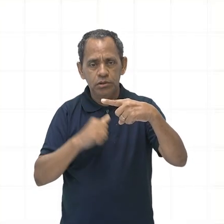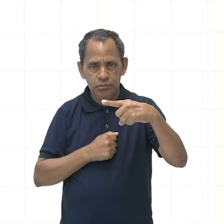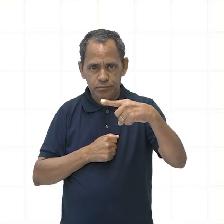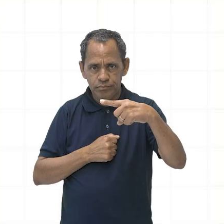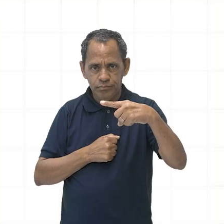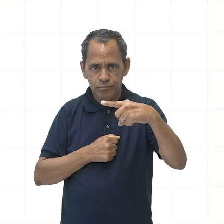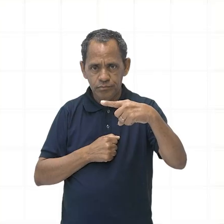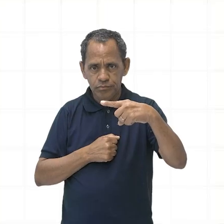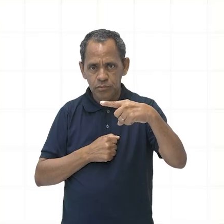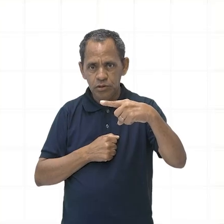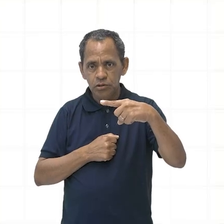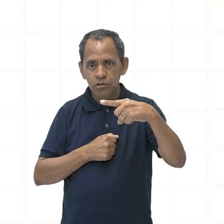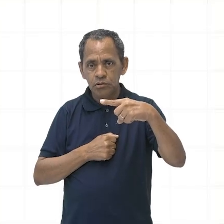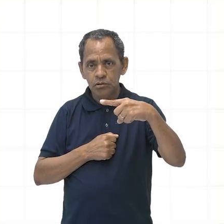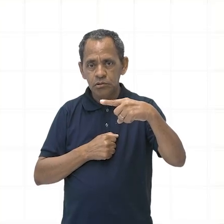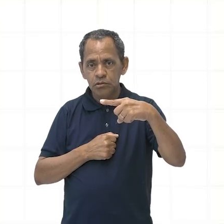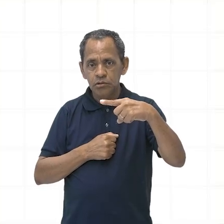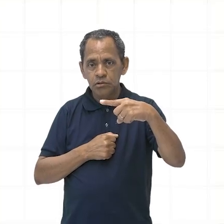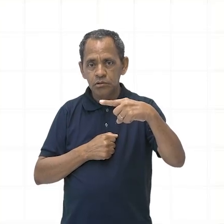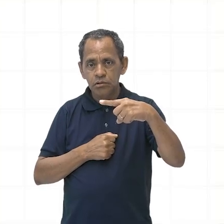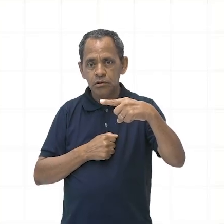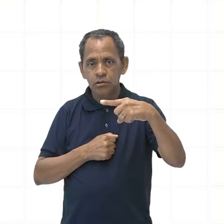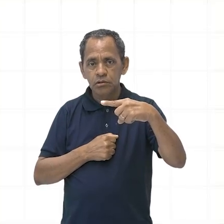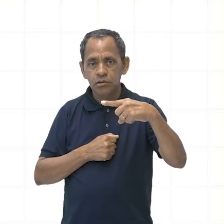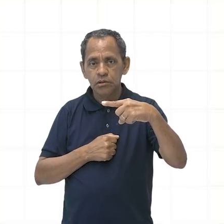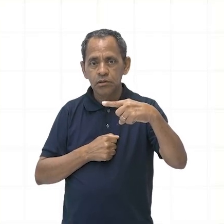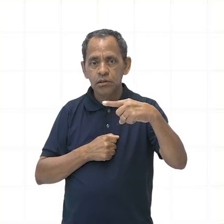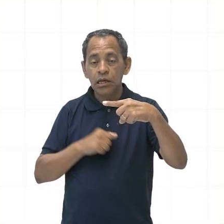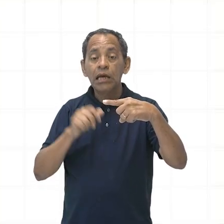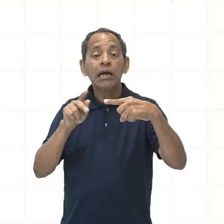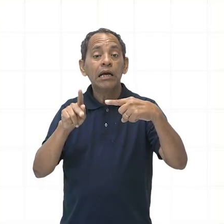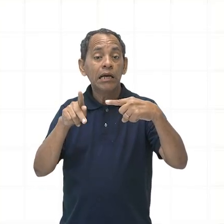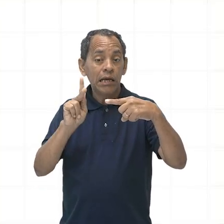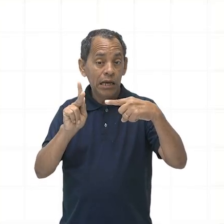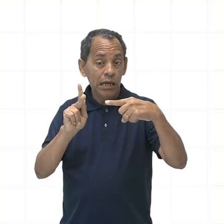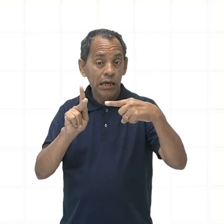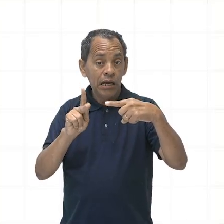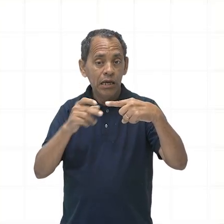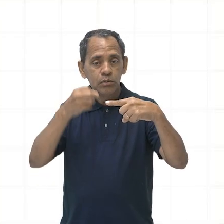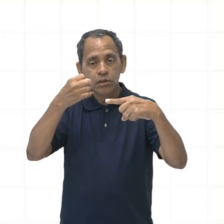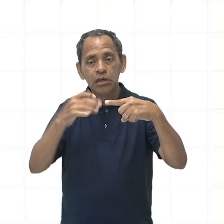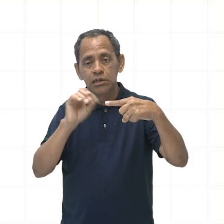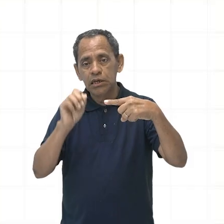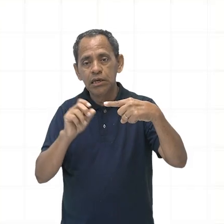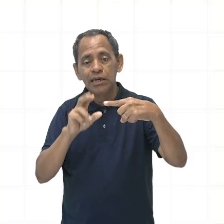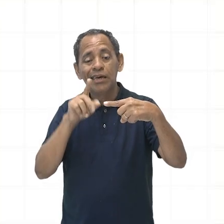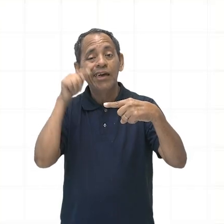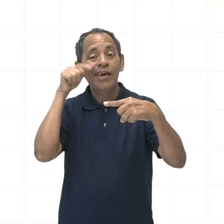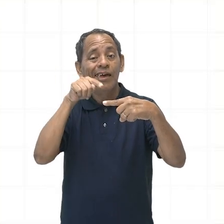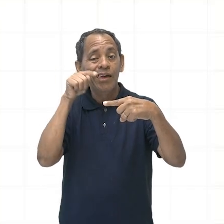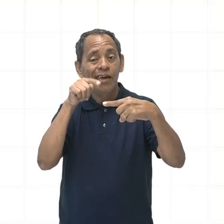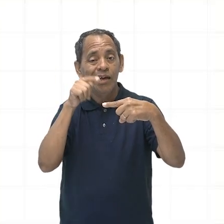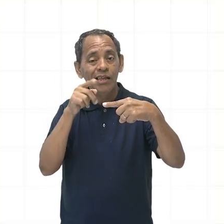né? A gente pode chamar ele de K, dizendo também que ele é a razão de